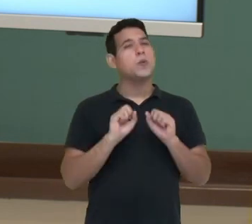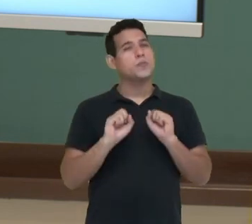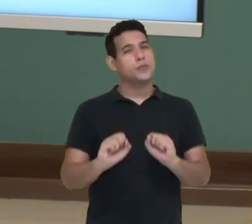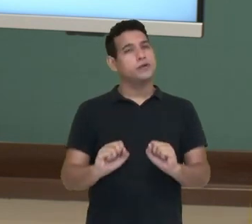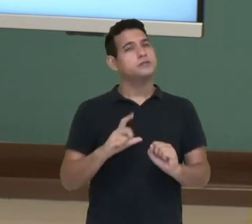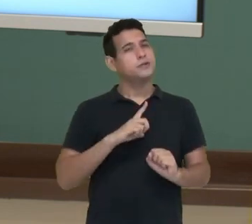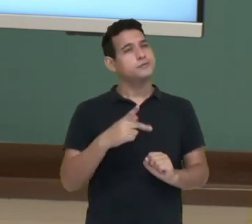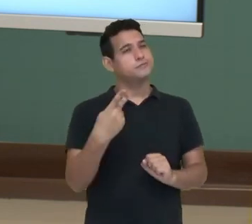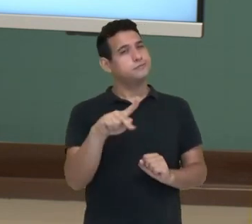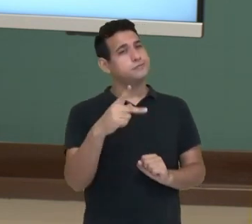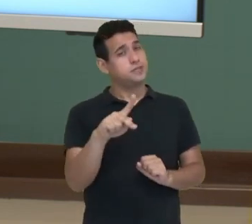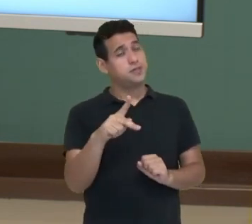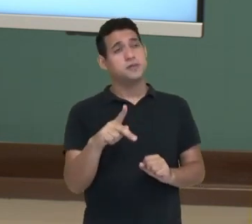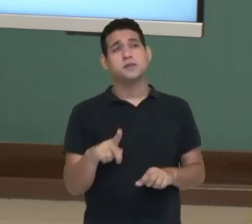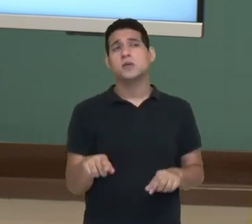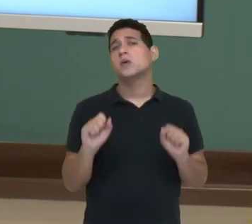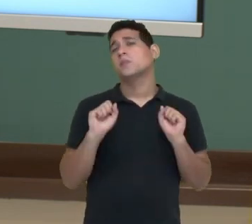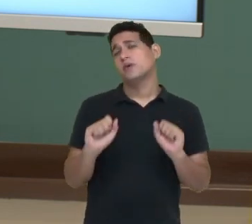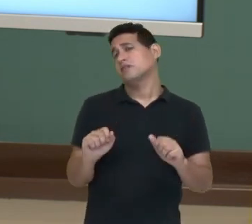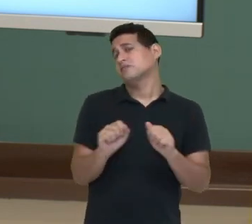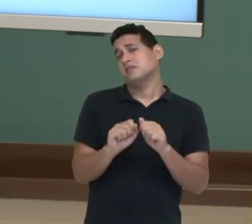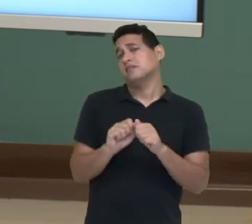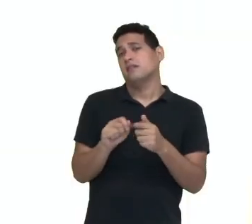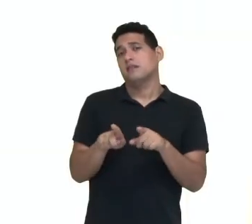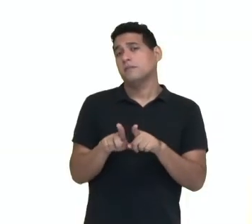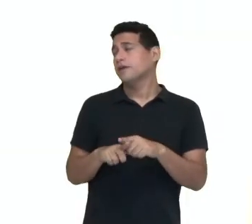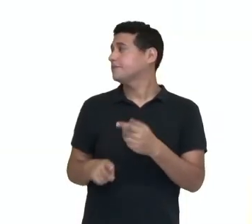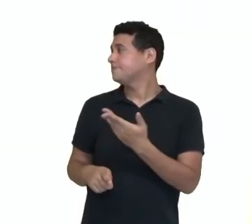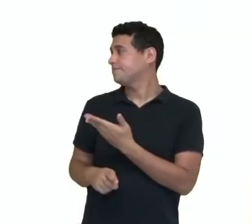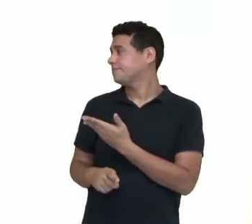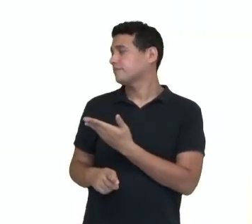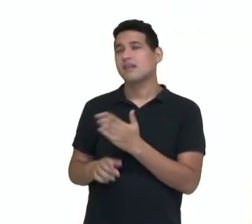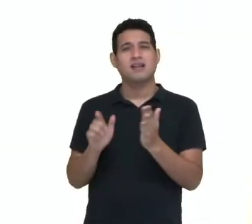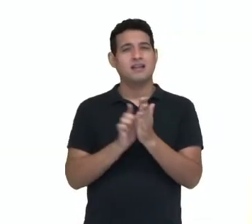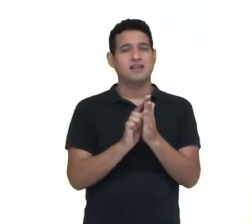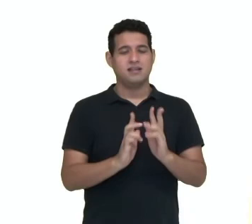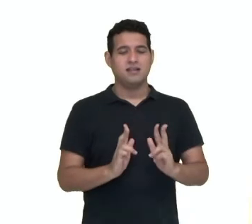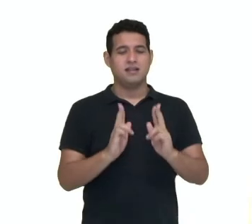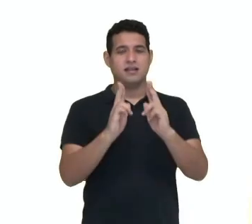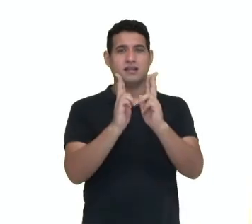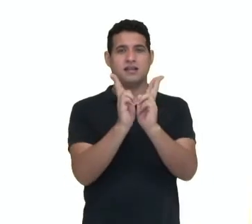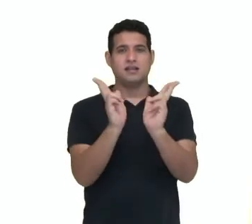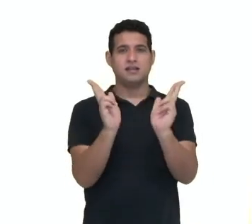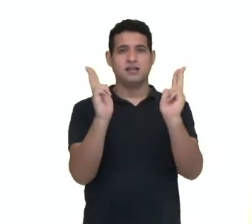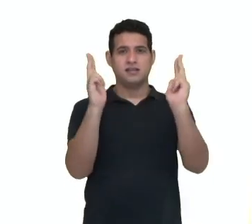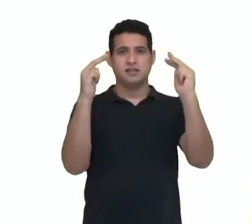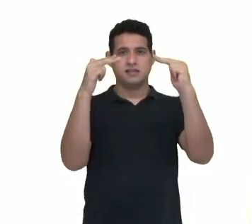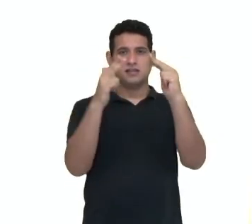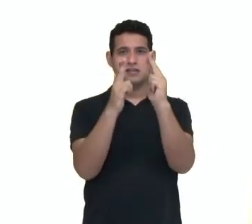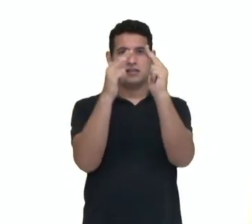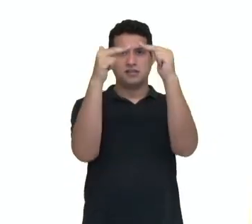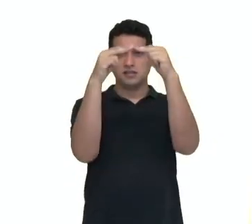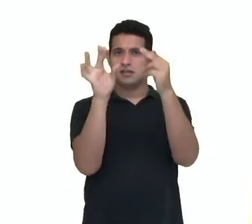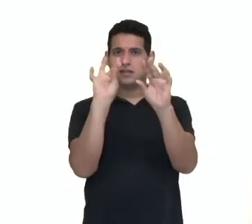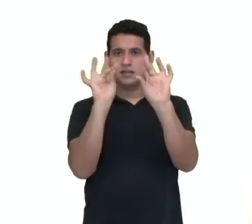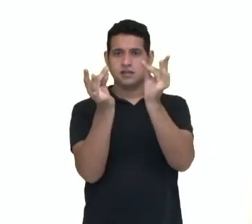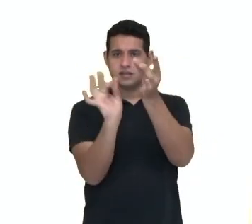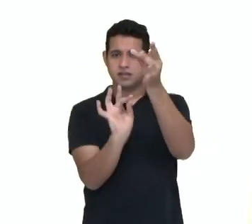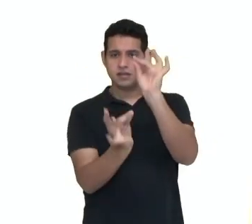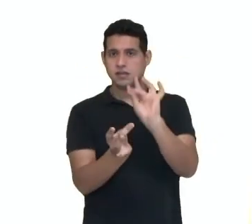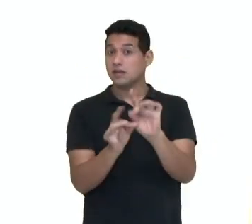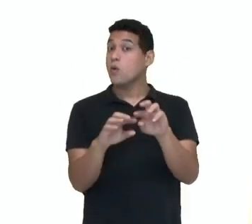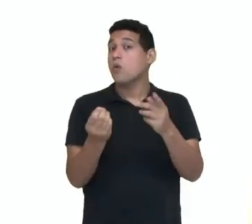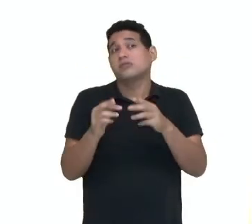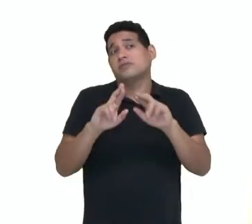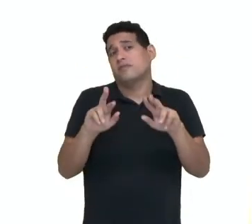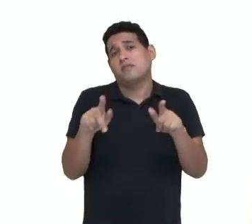tenha pronto. Você pode fazer olha aqui, ó, aquele dado tradicional, ou você pode inclusive fazer um dado completamente diferente,